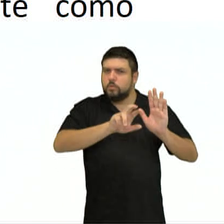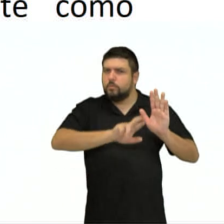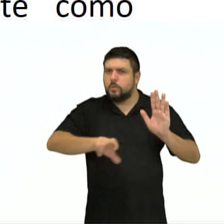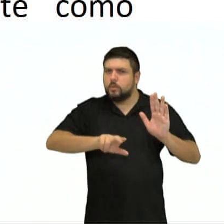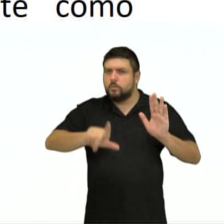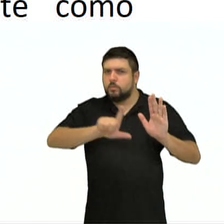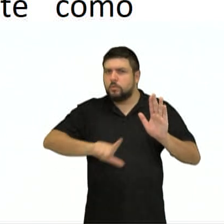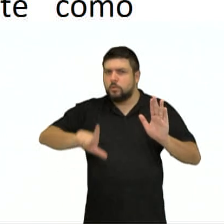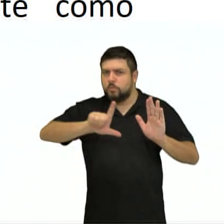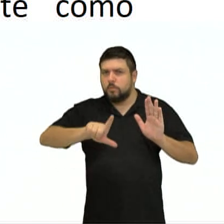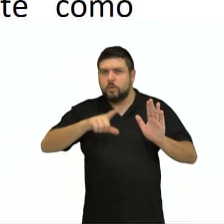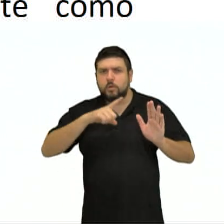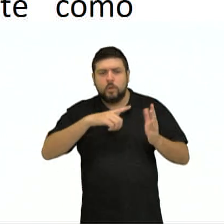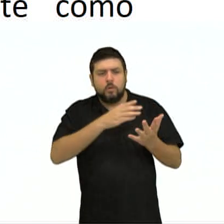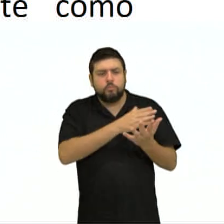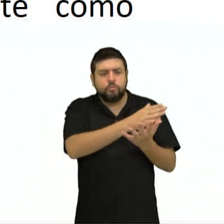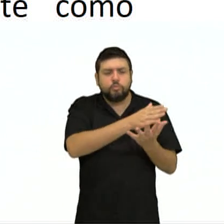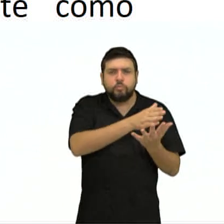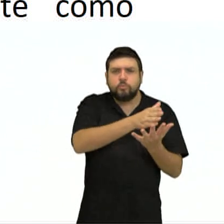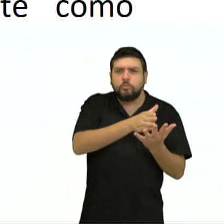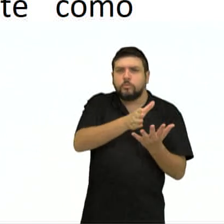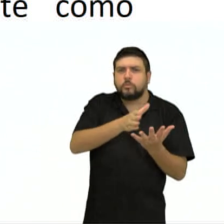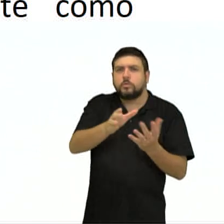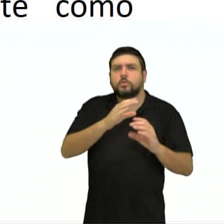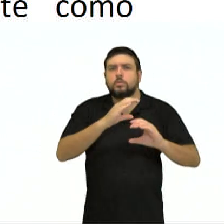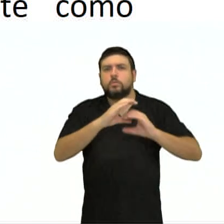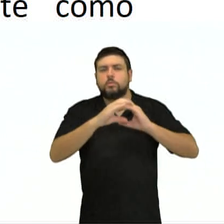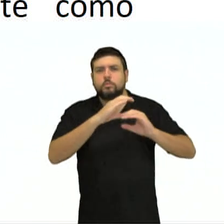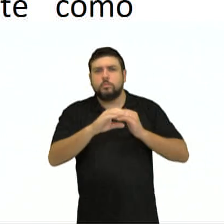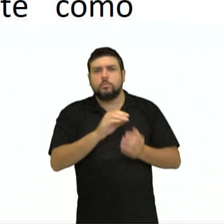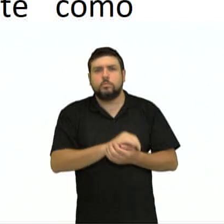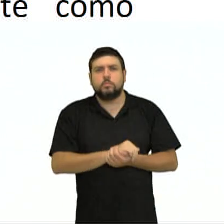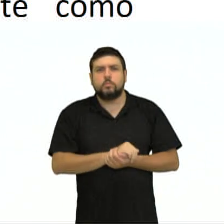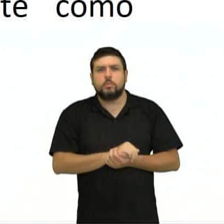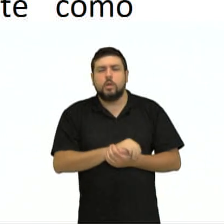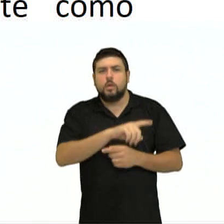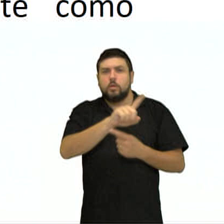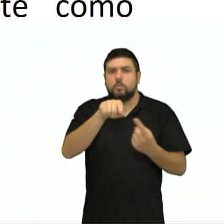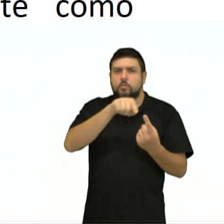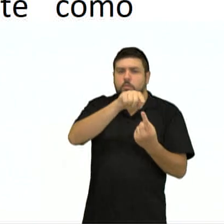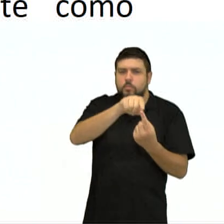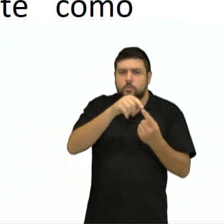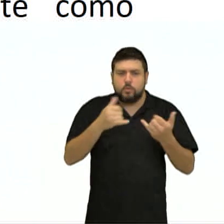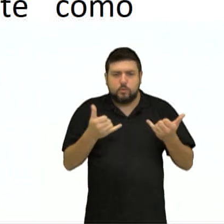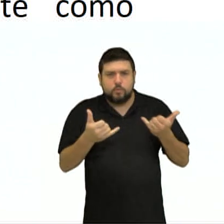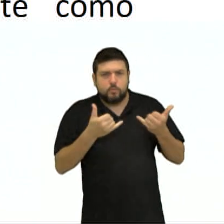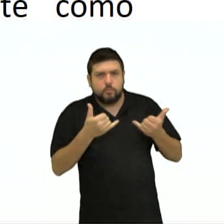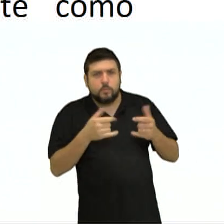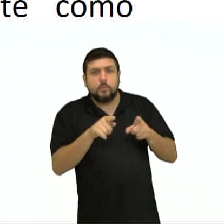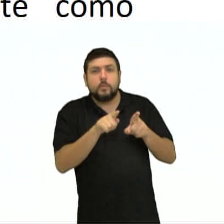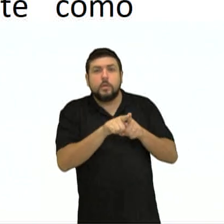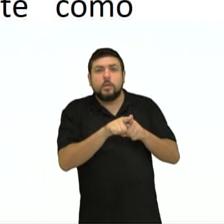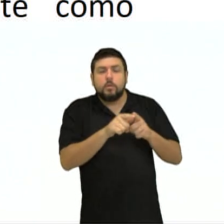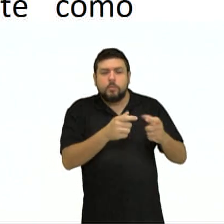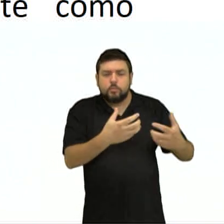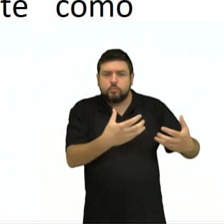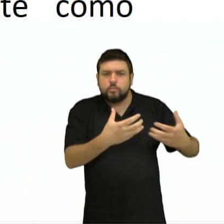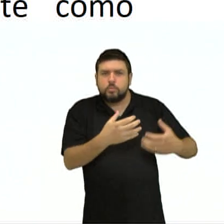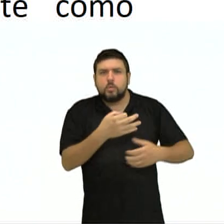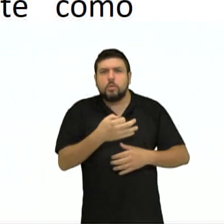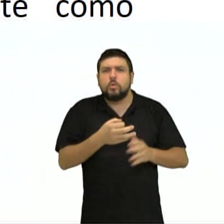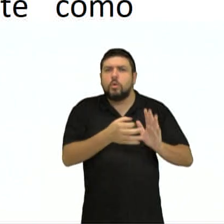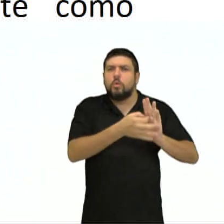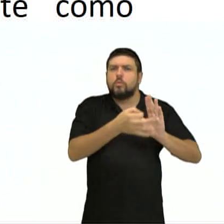diversos meios de comunicação. Tem o objetivo informar, ao mesmo tempo que prevê criar uma opinião, possui função